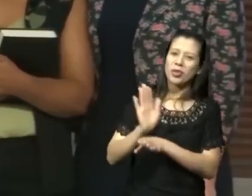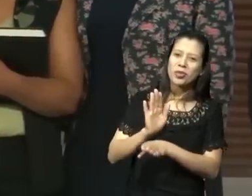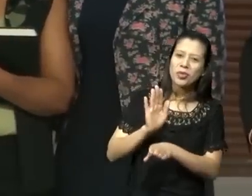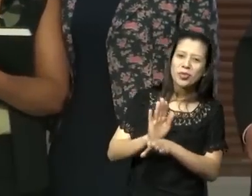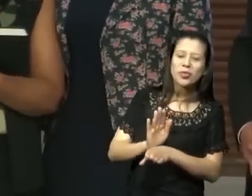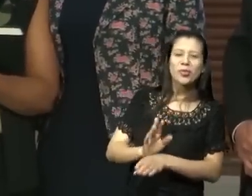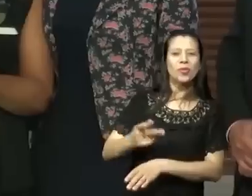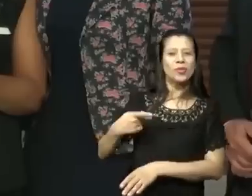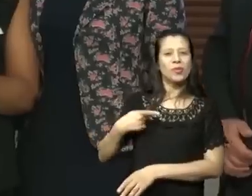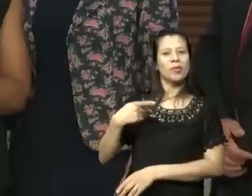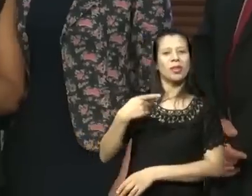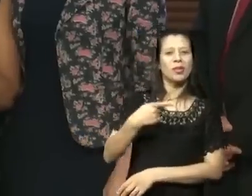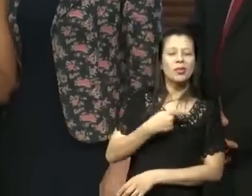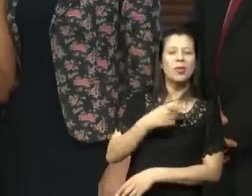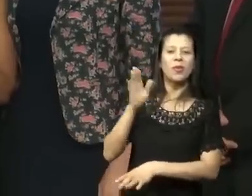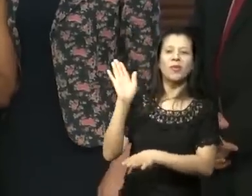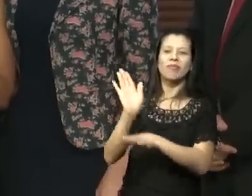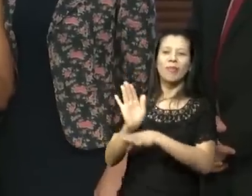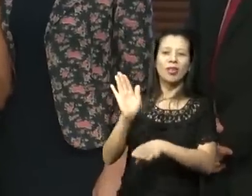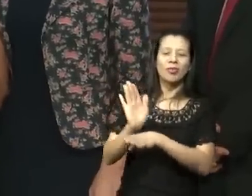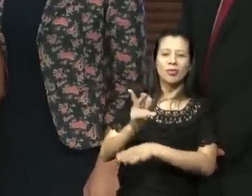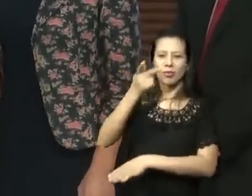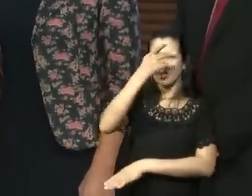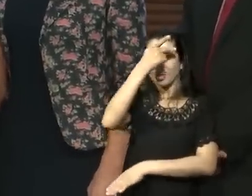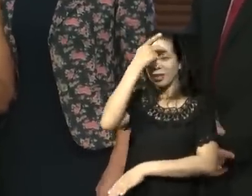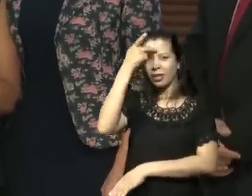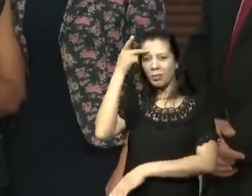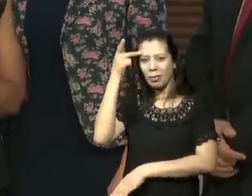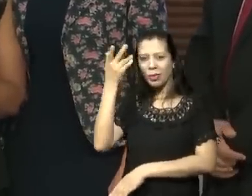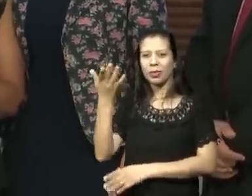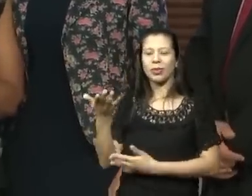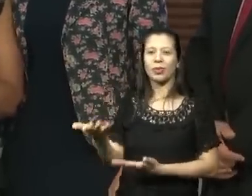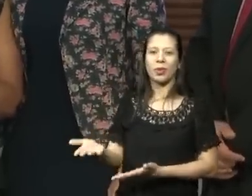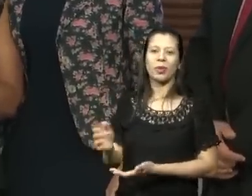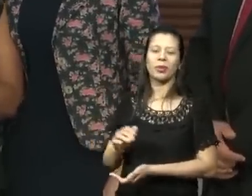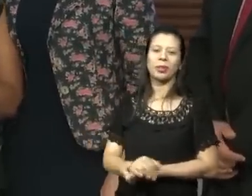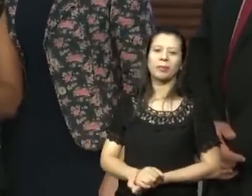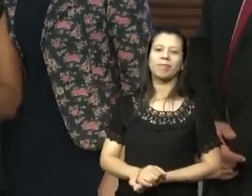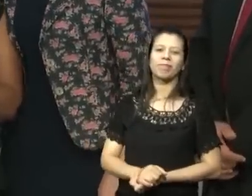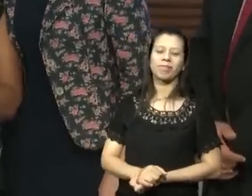amorosas que são eu sou ele